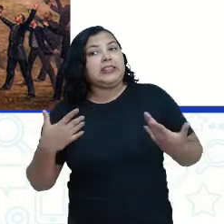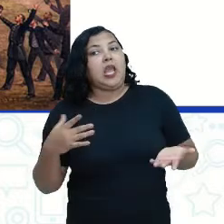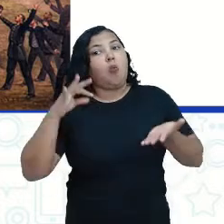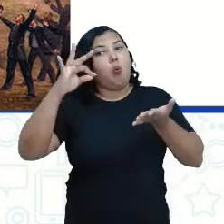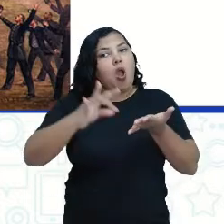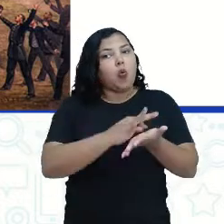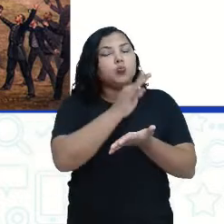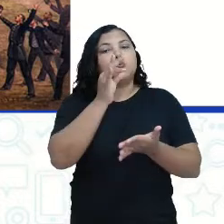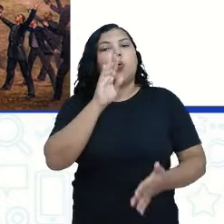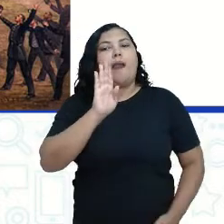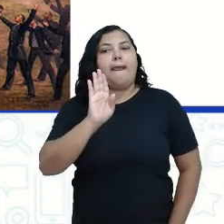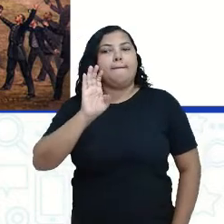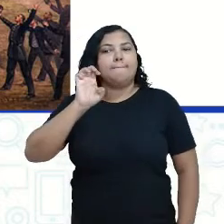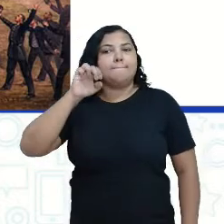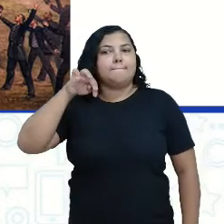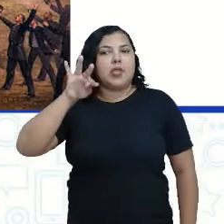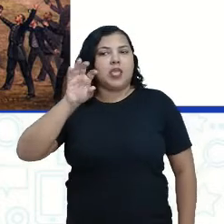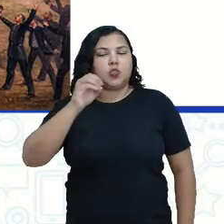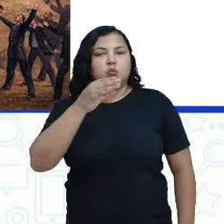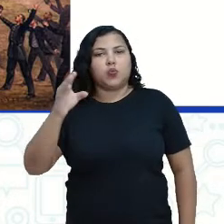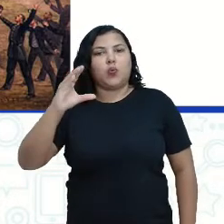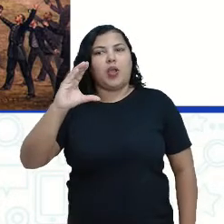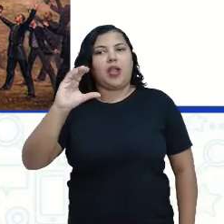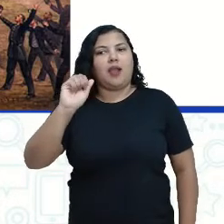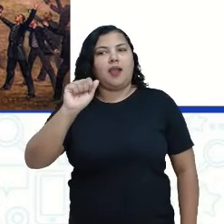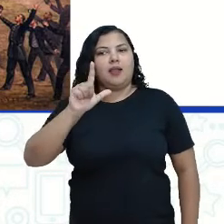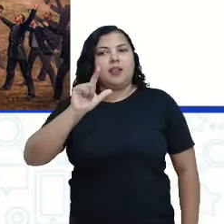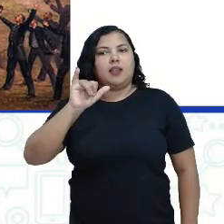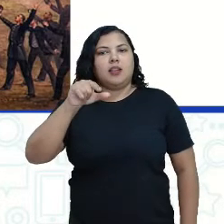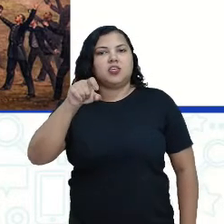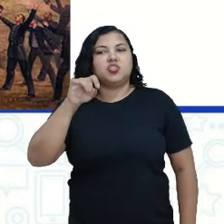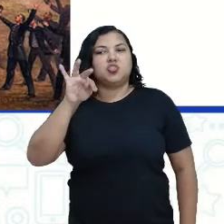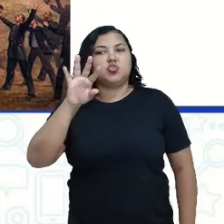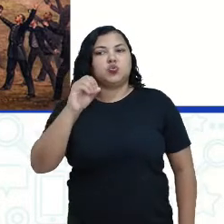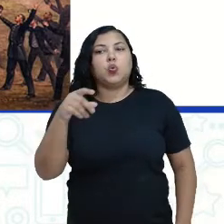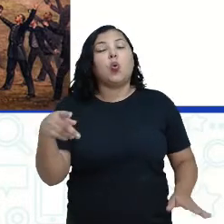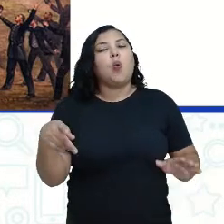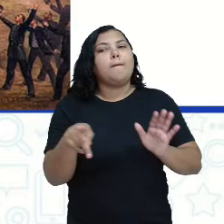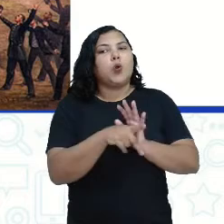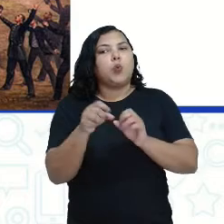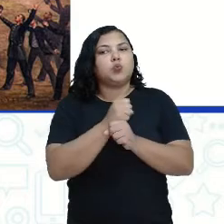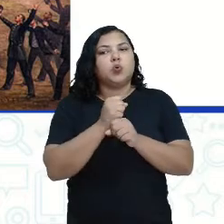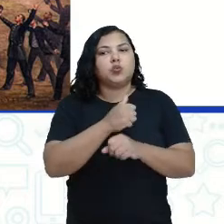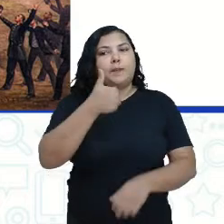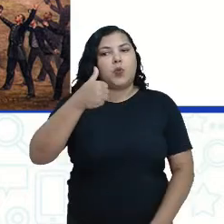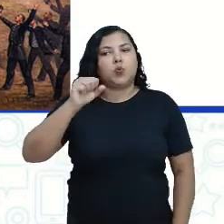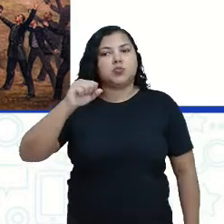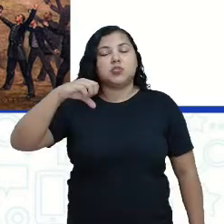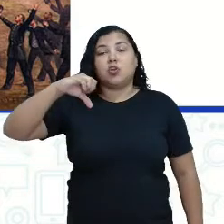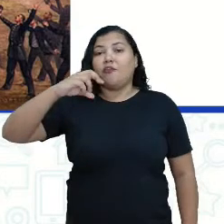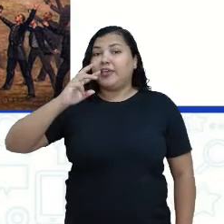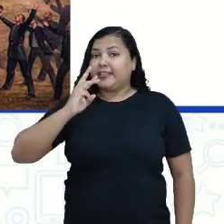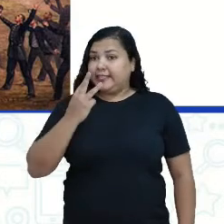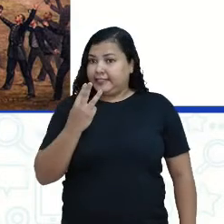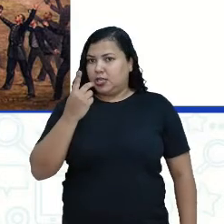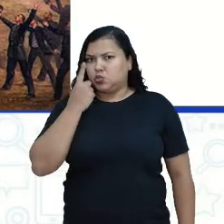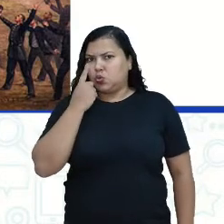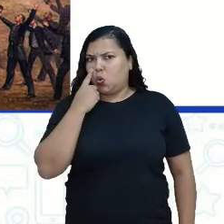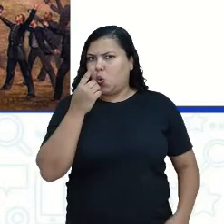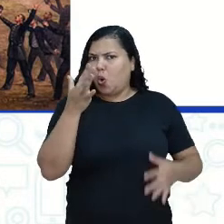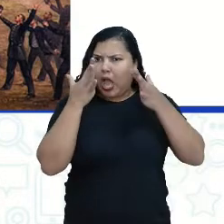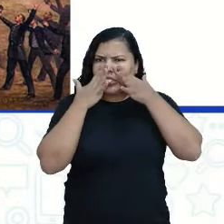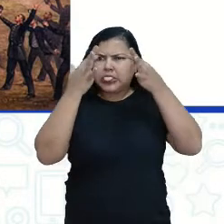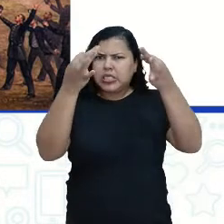Bento Calixto, né? De 1893, já é uma obra de domínio público. Então, presta atenção nessa imagem. Vamos